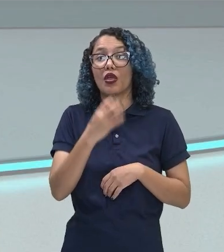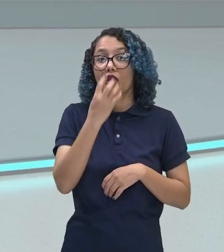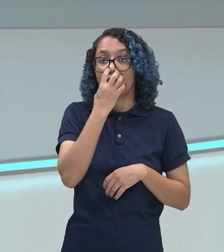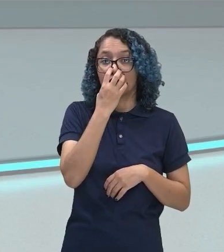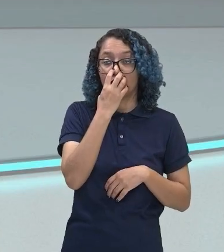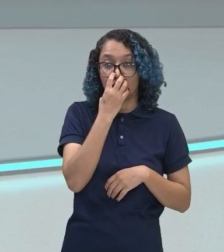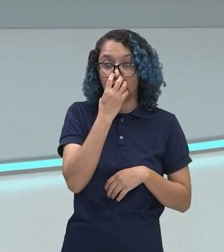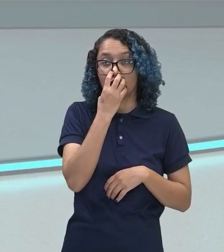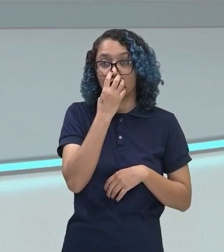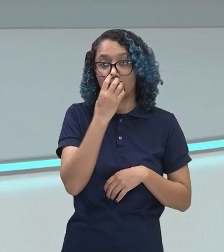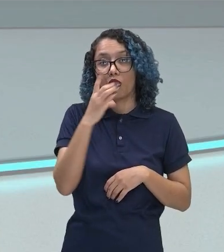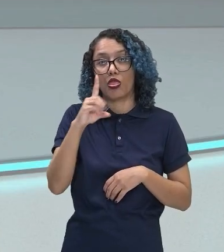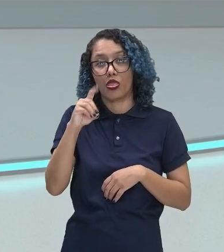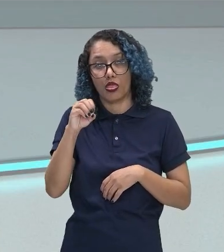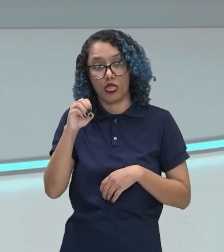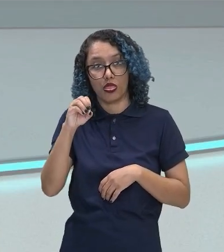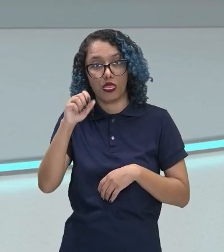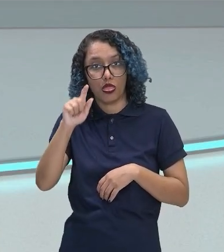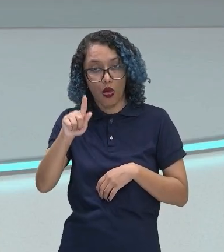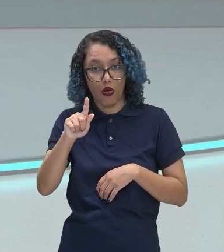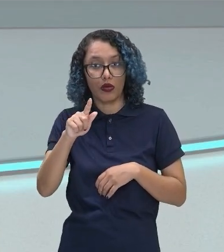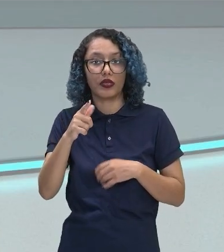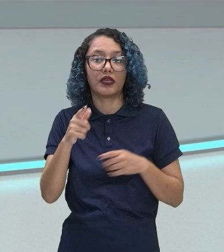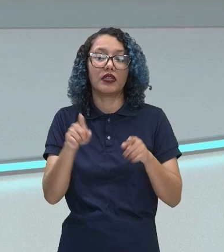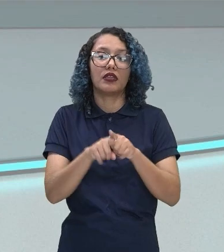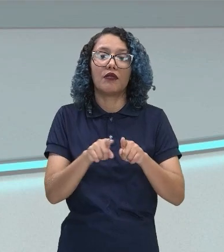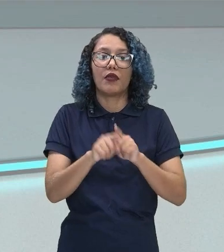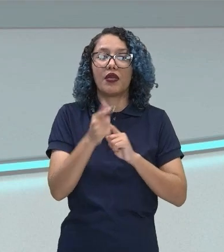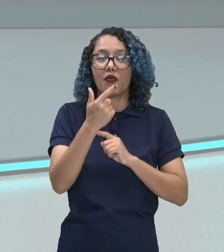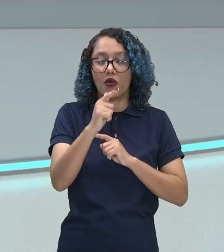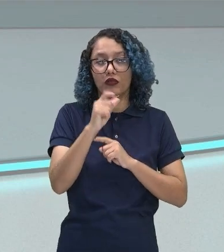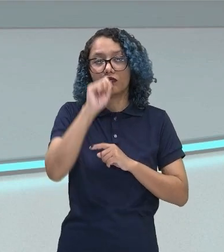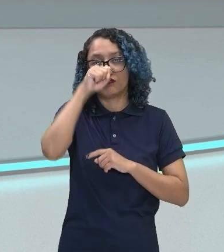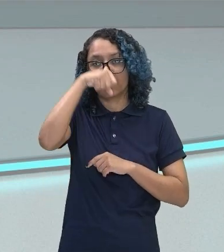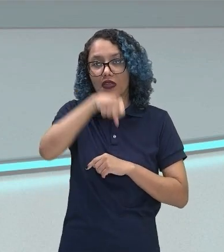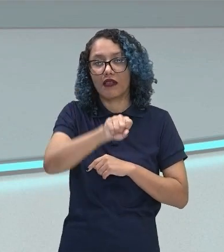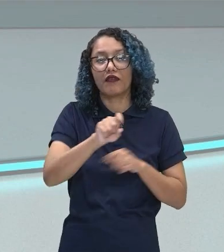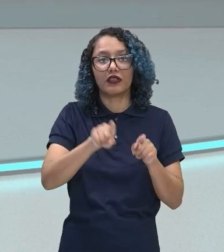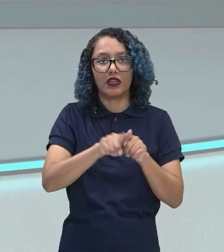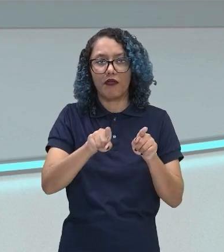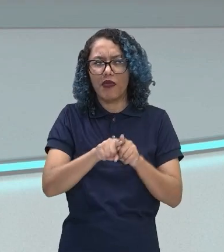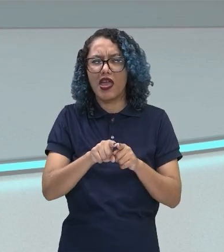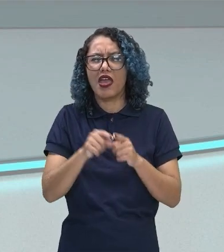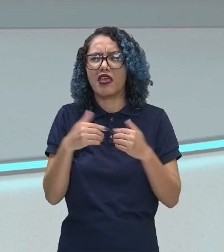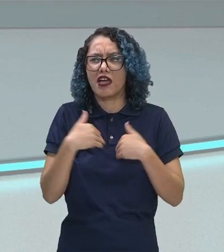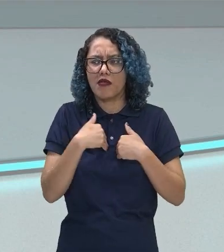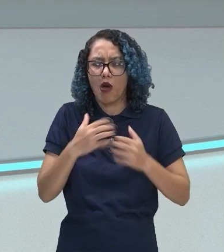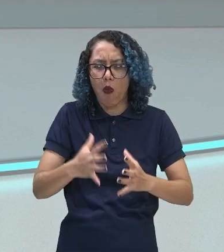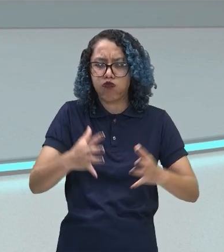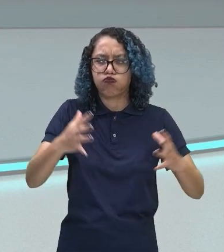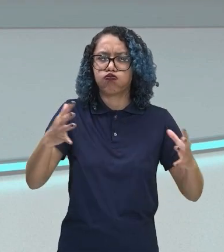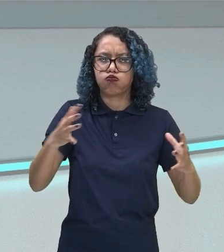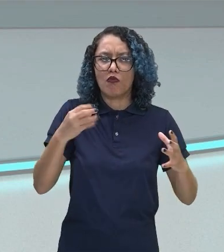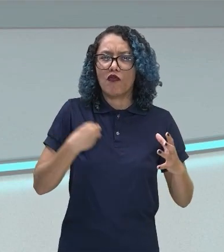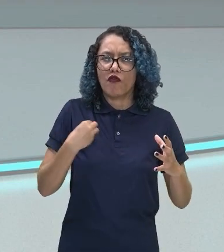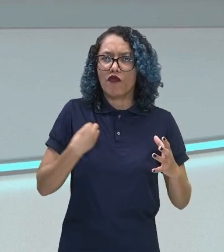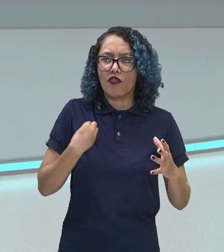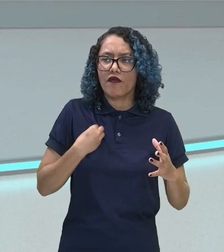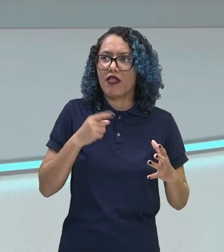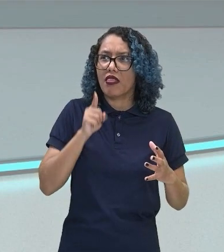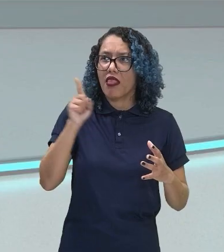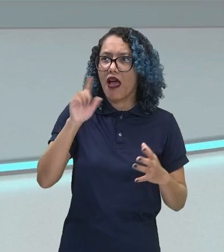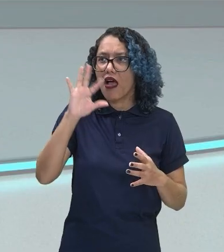é um substantivo. Daí nós temos elephant, também nessa mesma situação. Como é que é o nome daquele animal grande e tal, que vive na África? Ele é